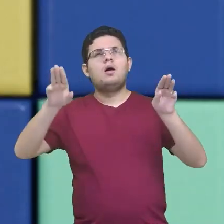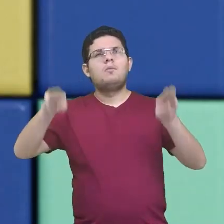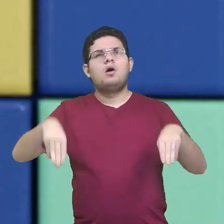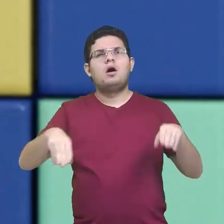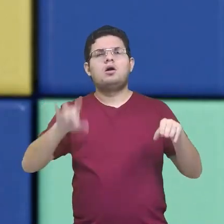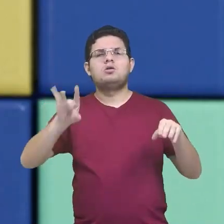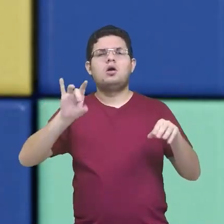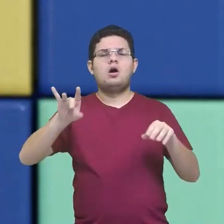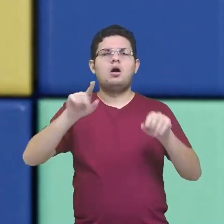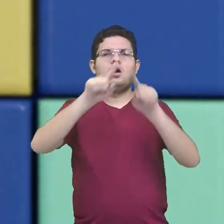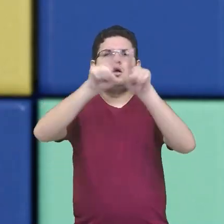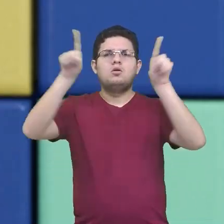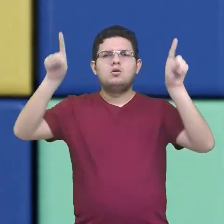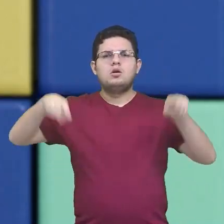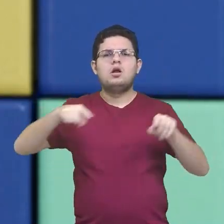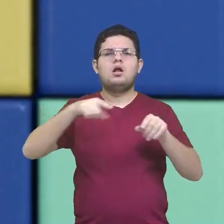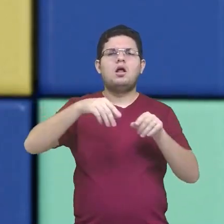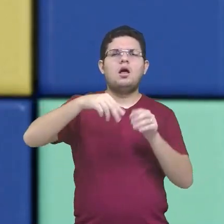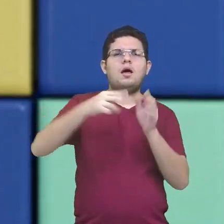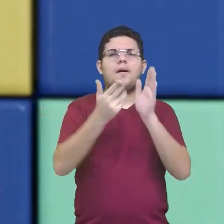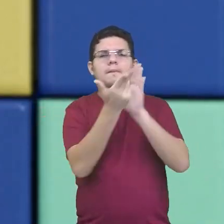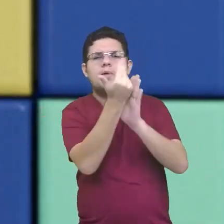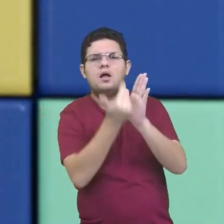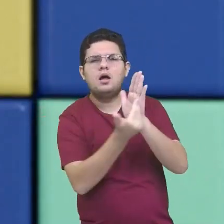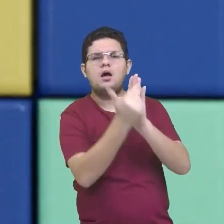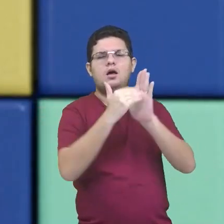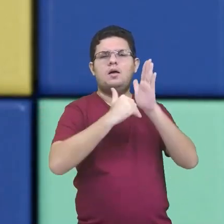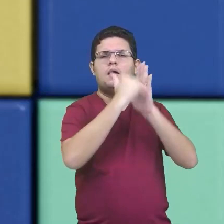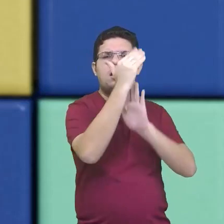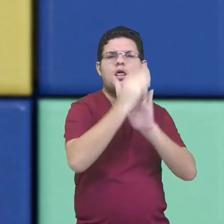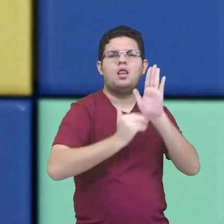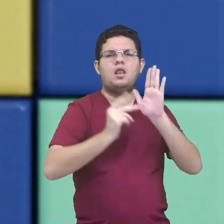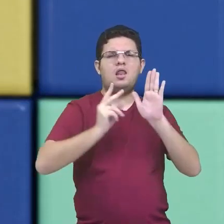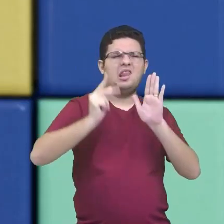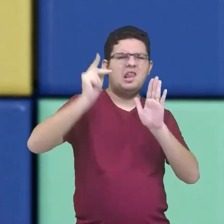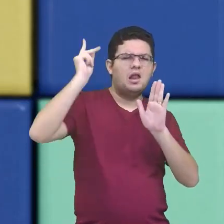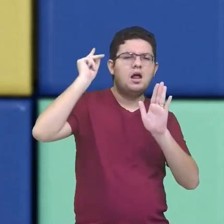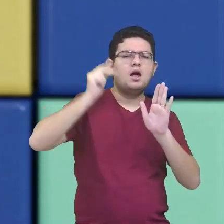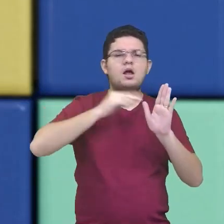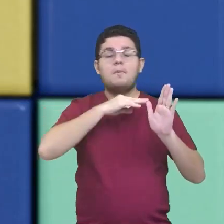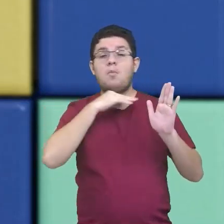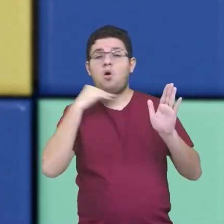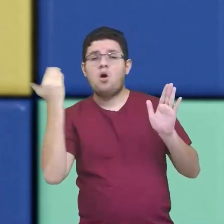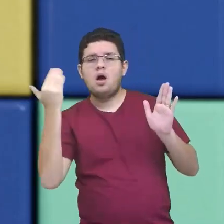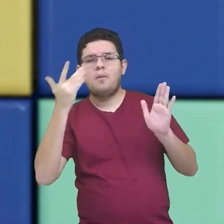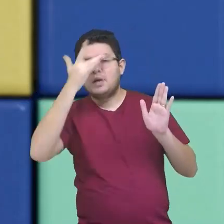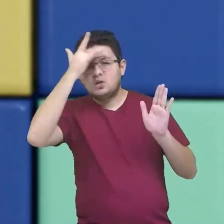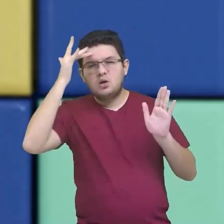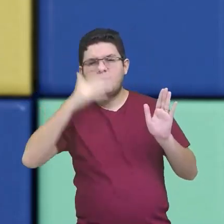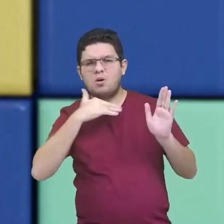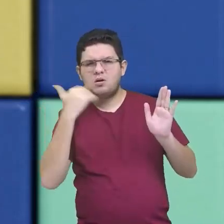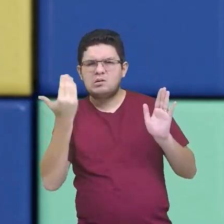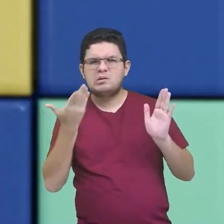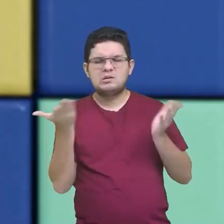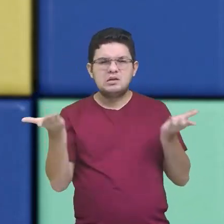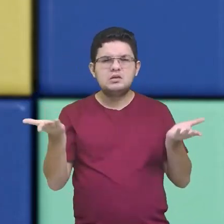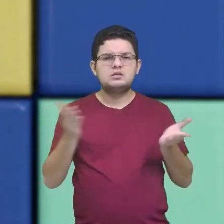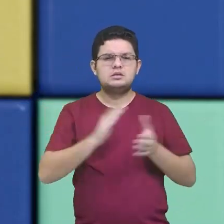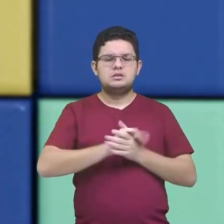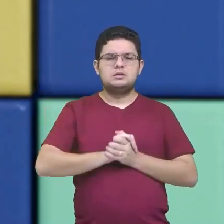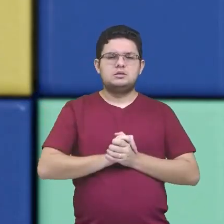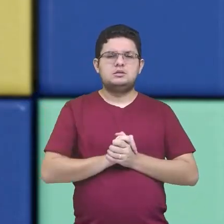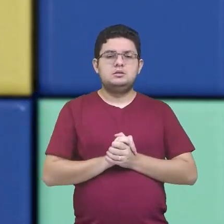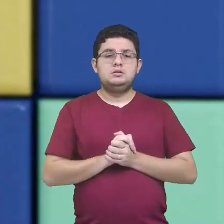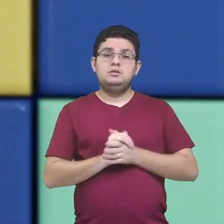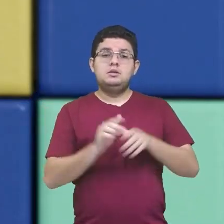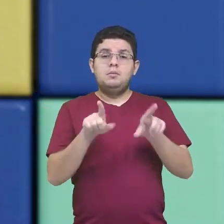já faleceram há muitos anos, como no caso de Leonardo da Vinci? Será que é possível termos contato com